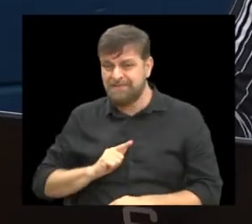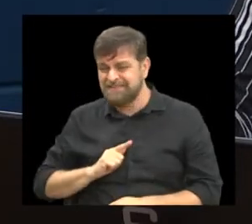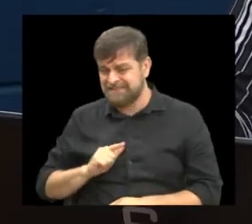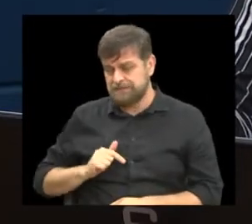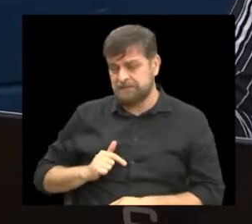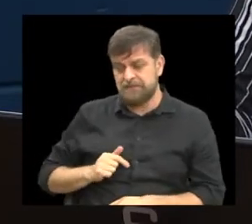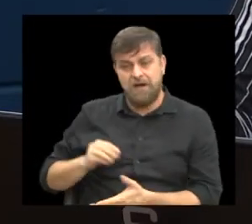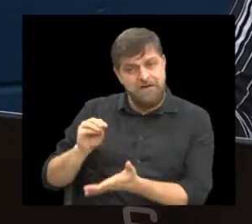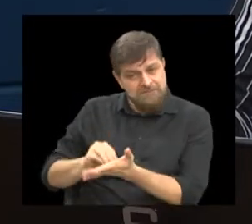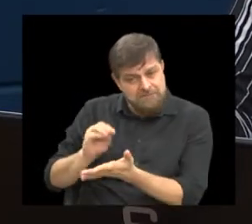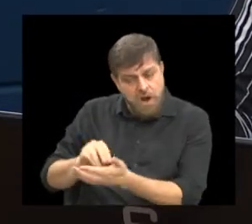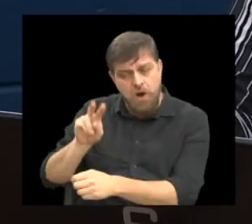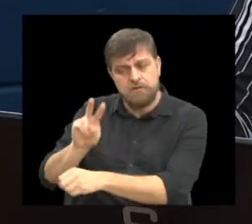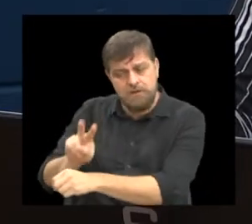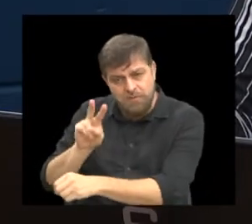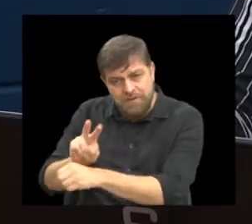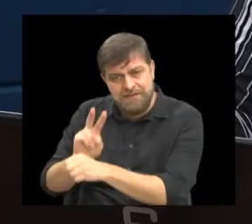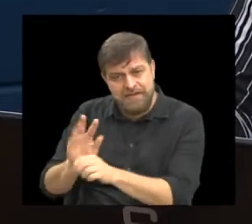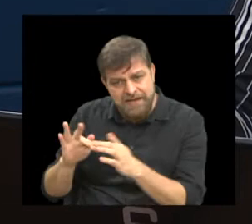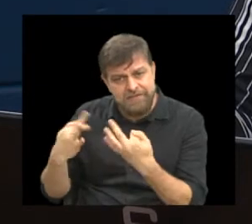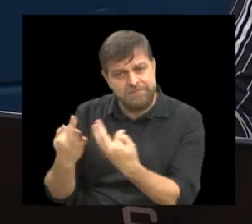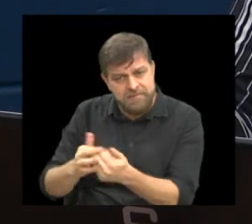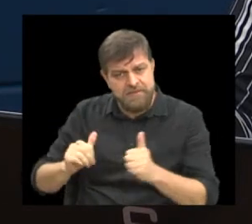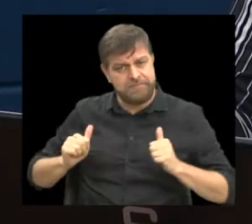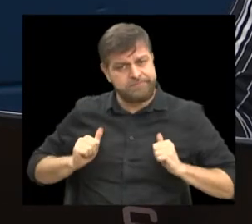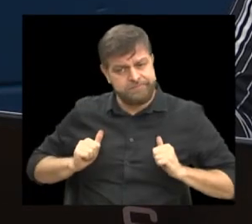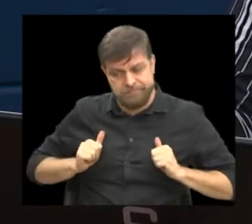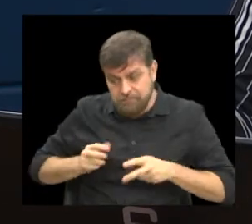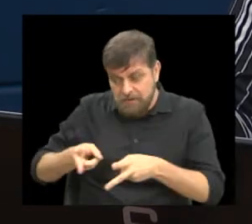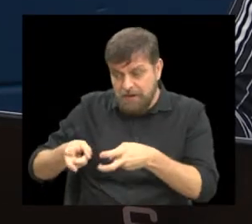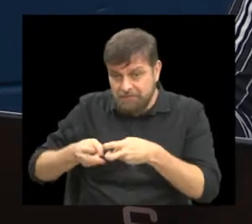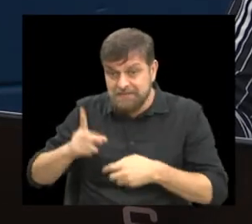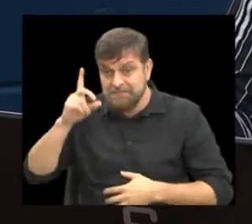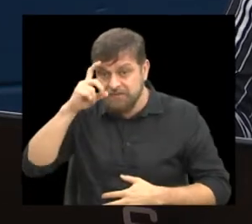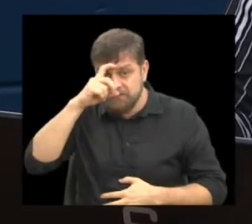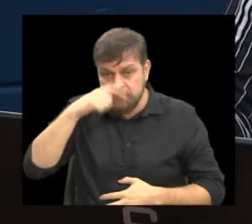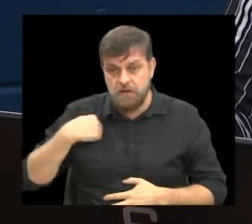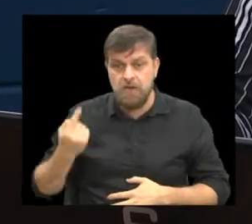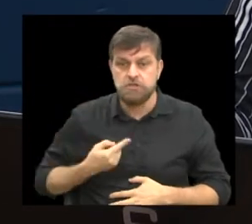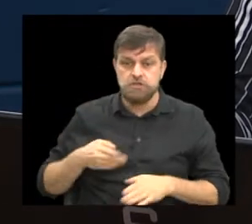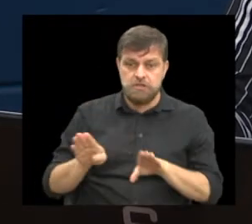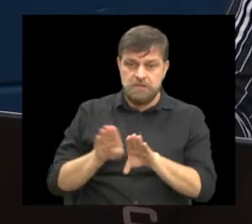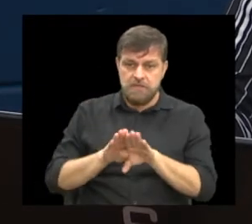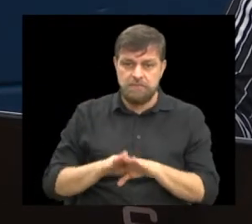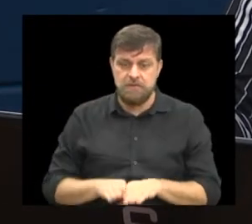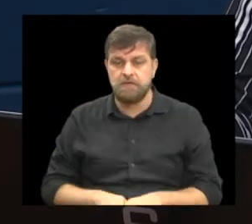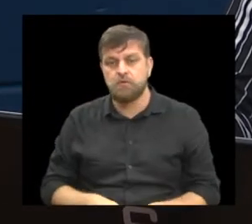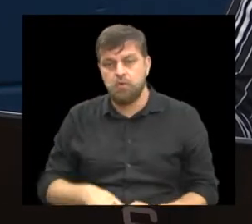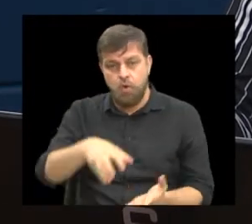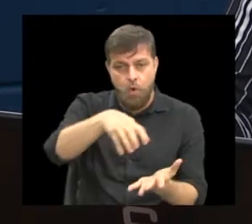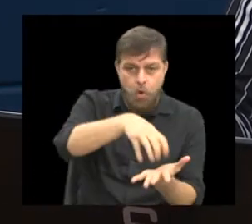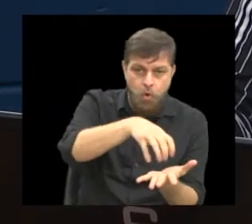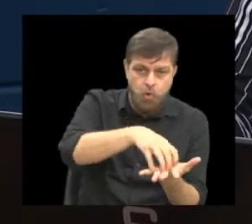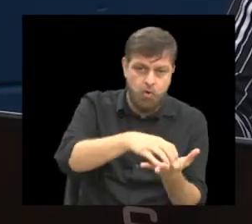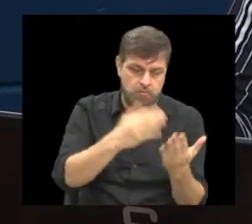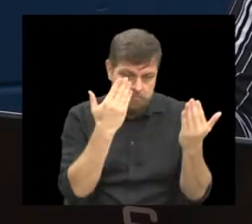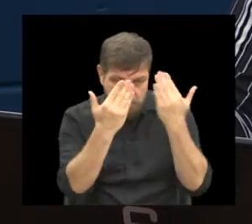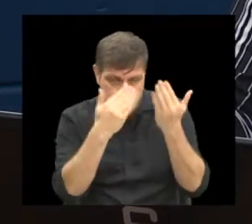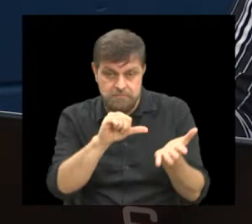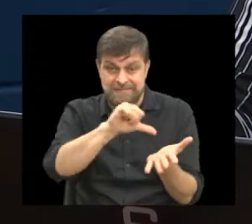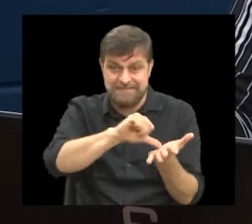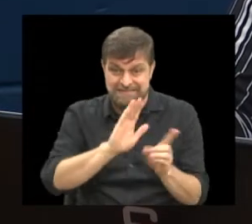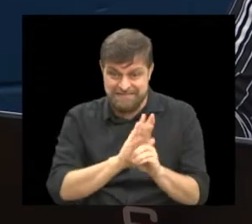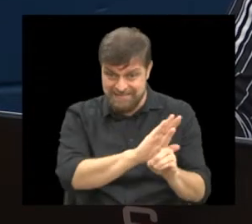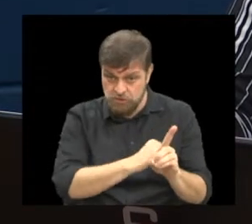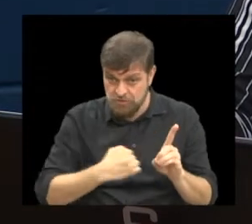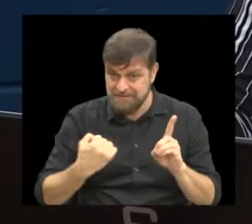de negligência, ou às vezes alguma situação até de dificuldade da família, a gente tem essa parceria com o CREAS, com o CRAS, que são